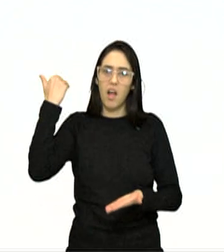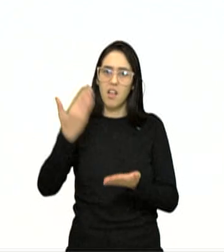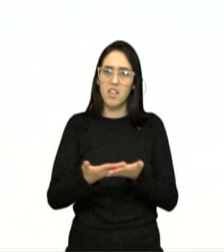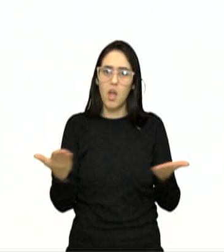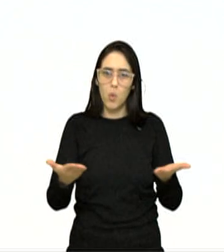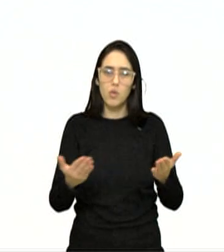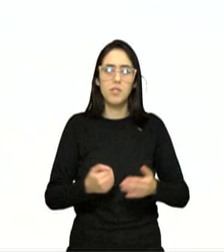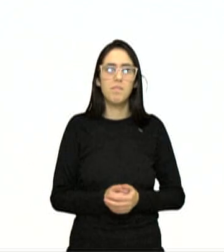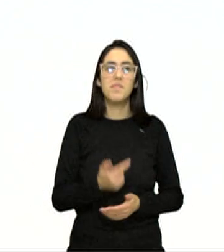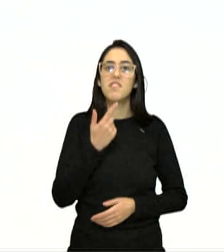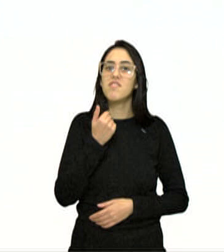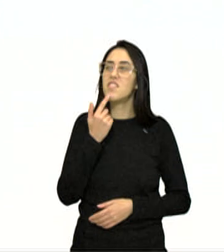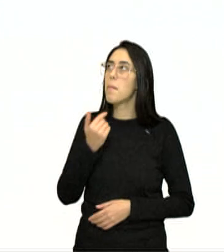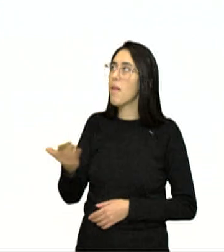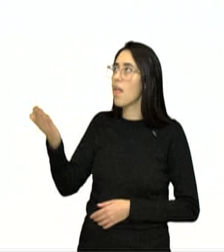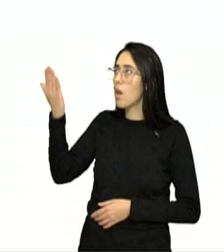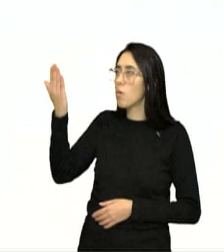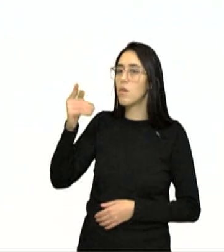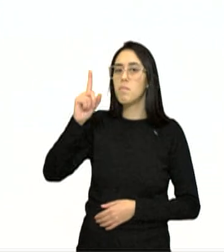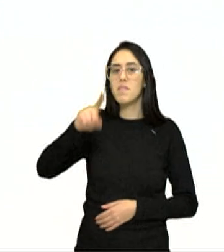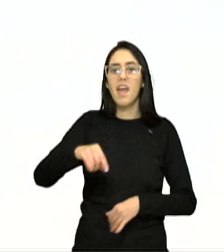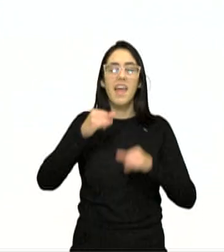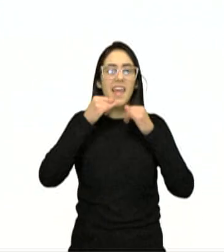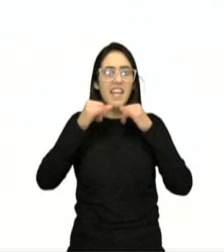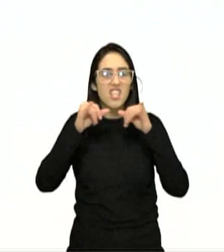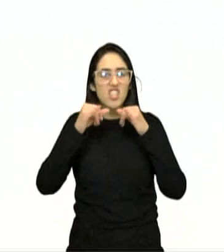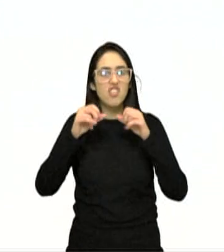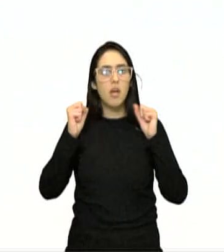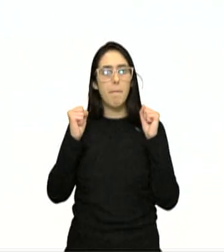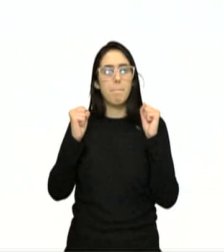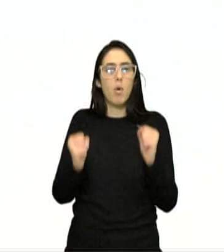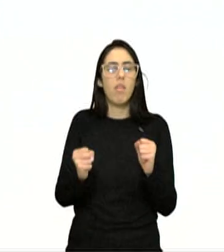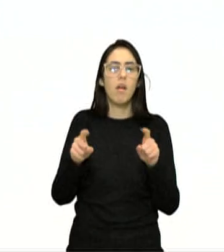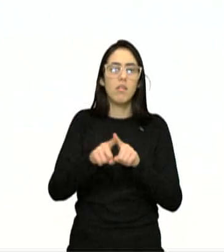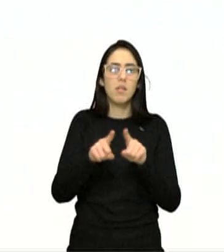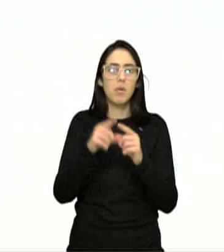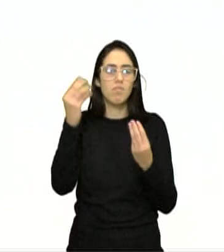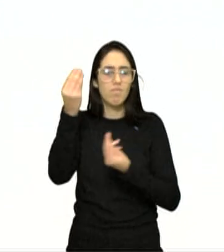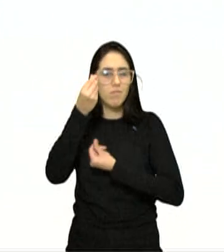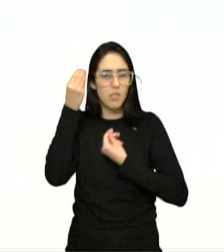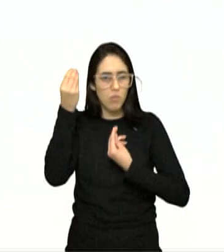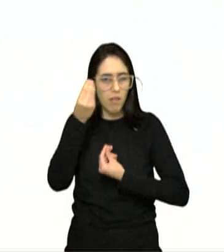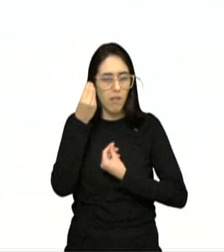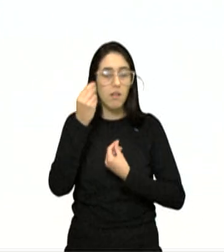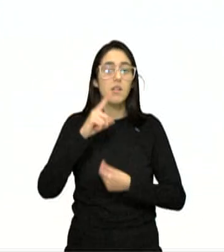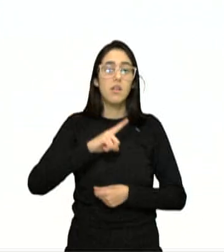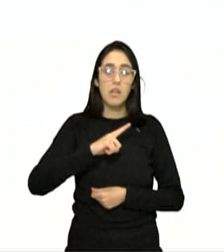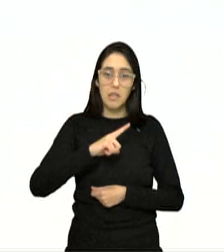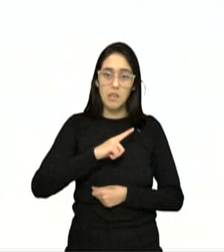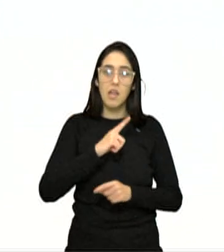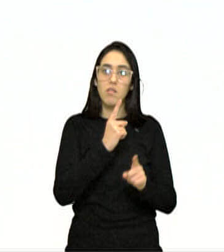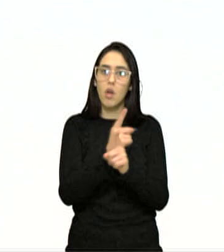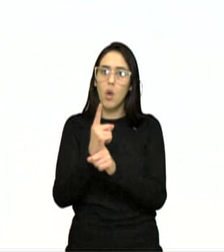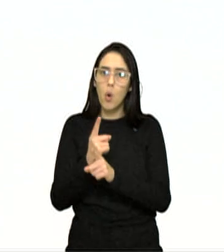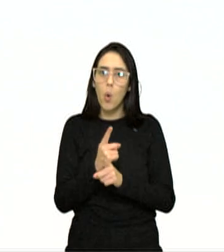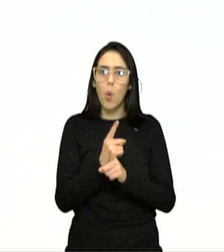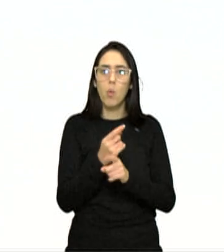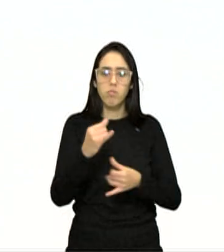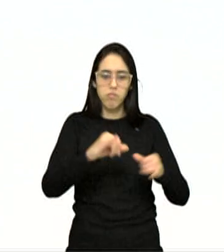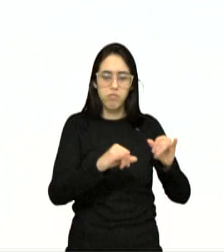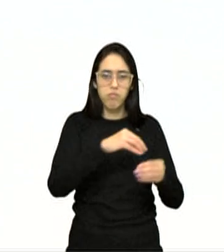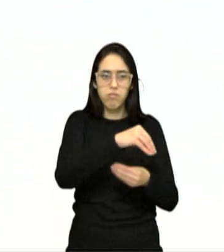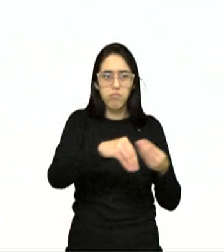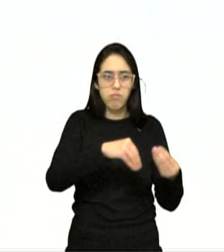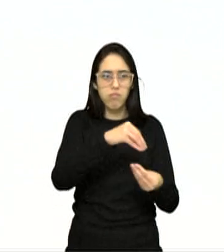O vermelho representava a energia, o poder e a sexualidade e era encontrado em substâncias ocres.